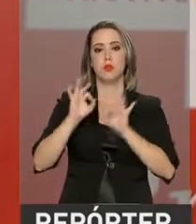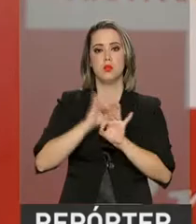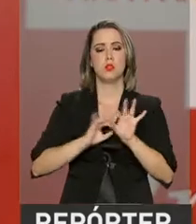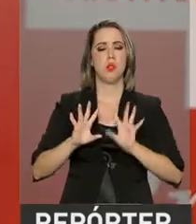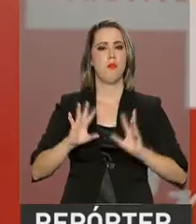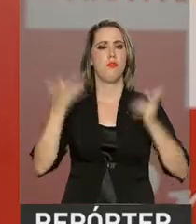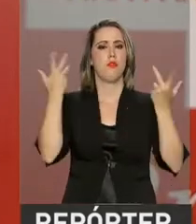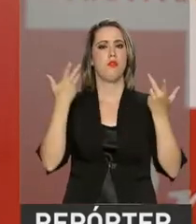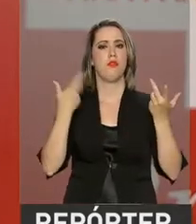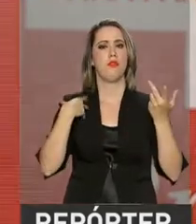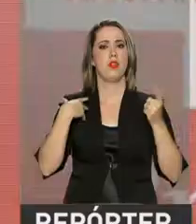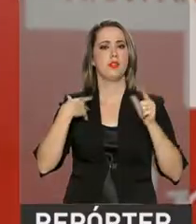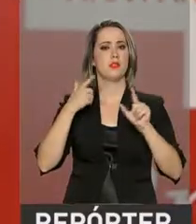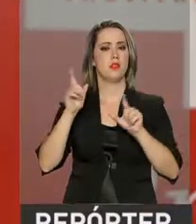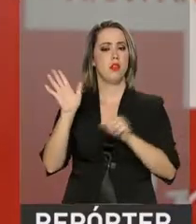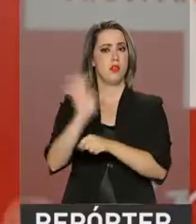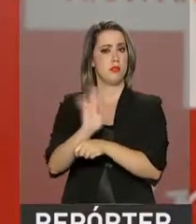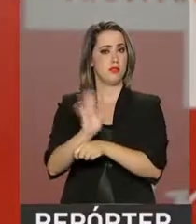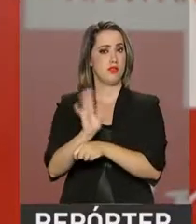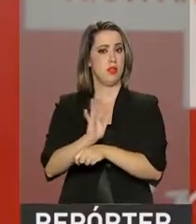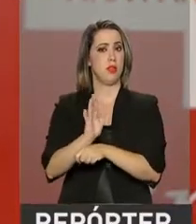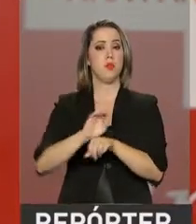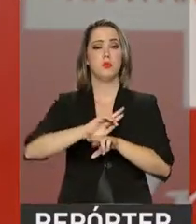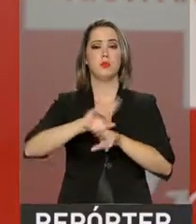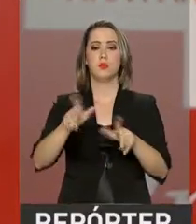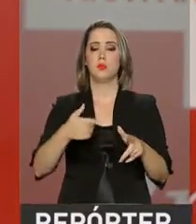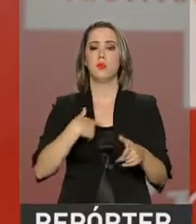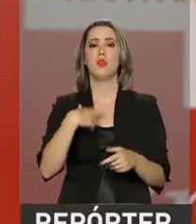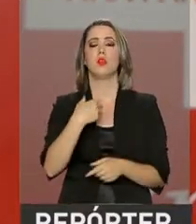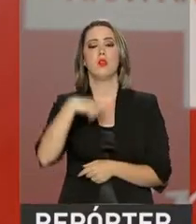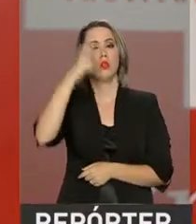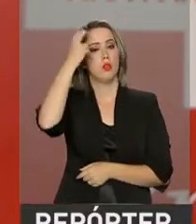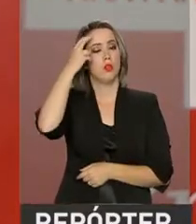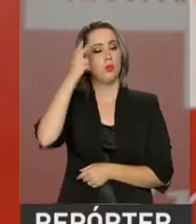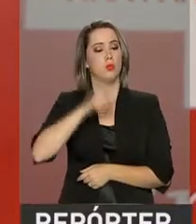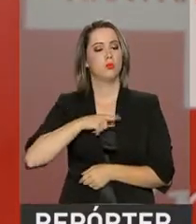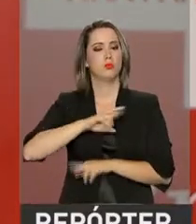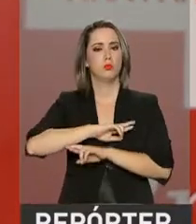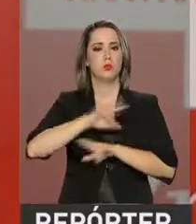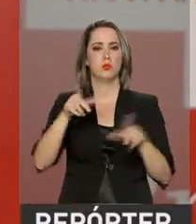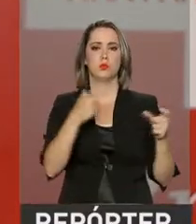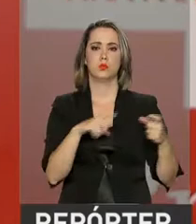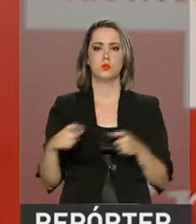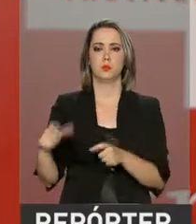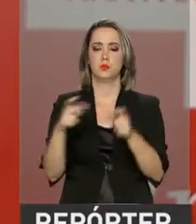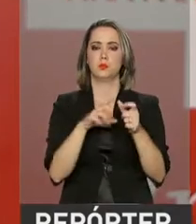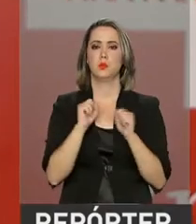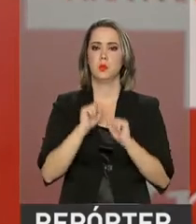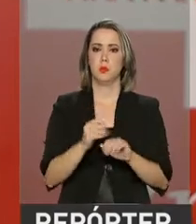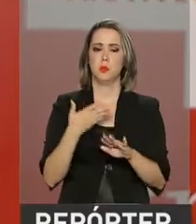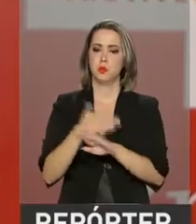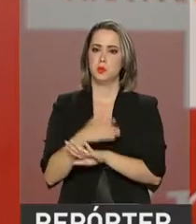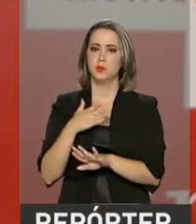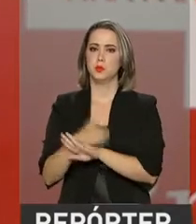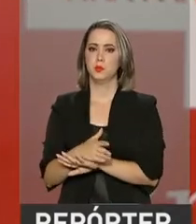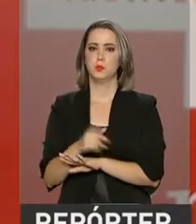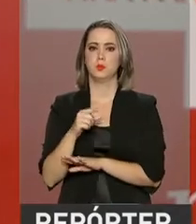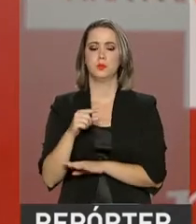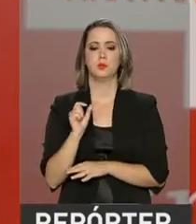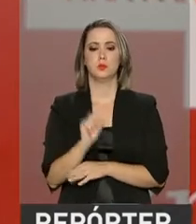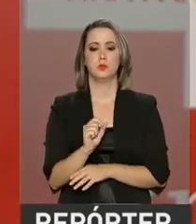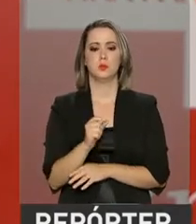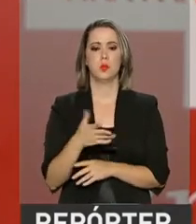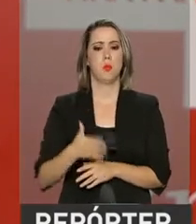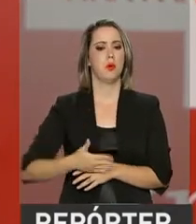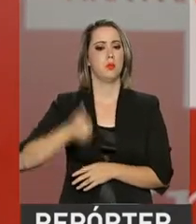eo cinema a cultura tem muitos muitos âmbitos perdas podem trabalhar pra para